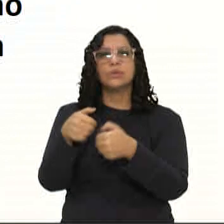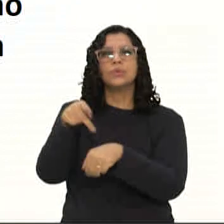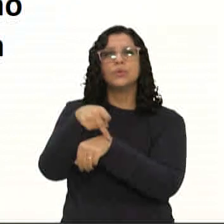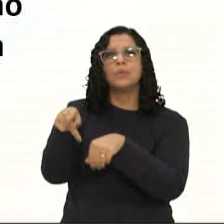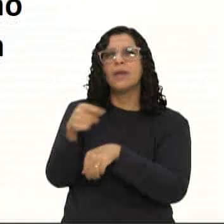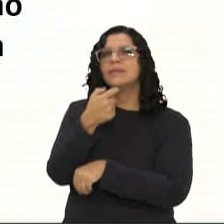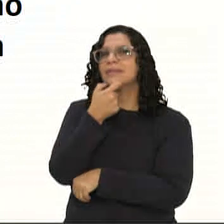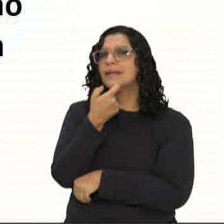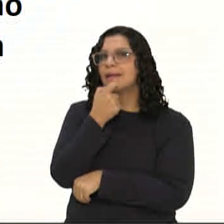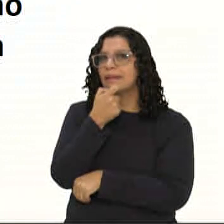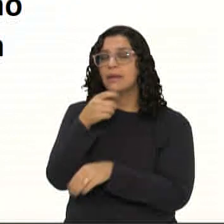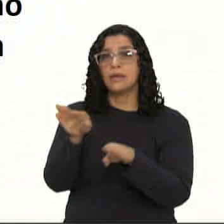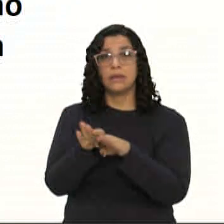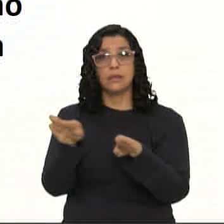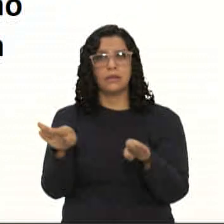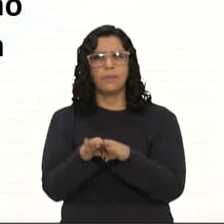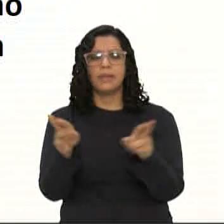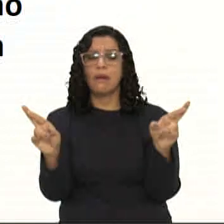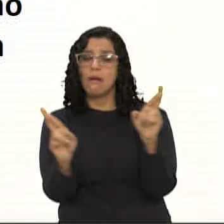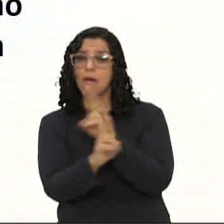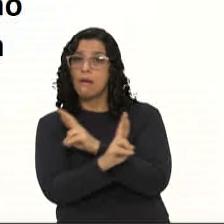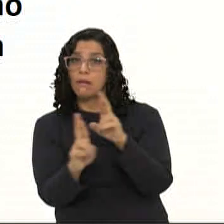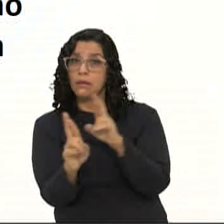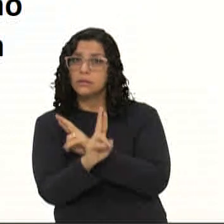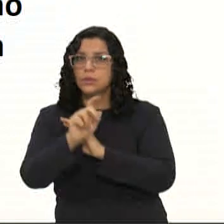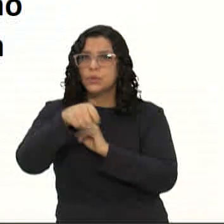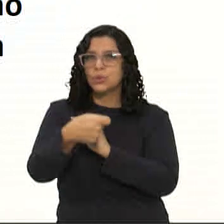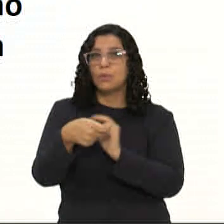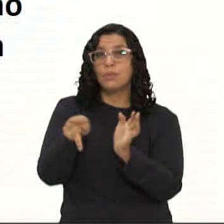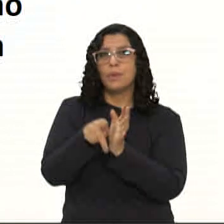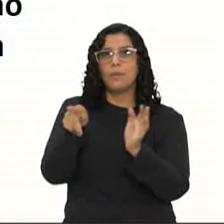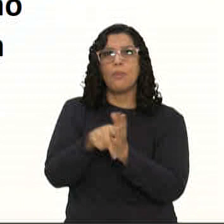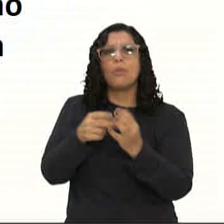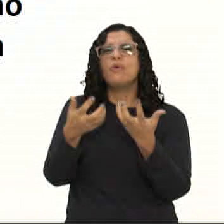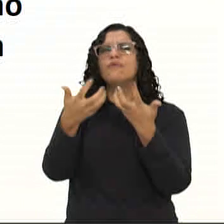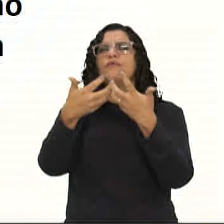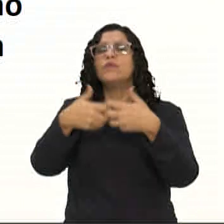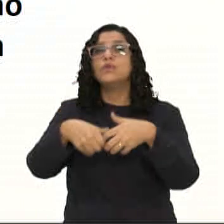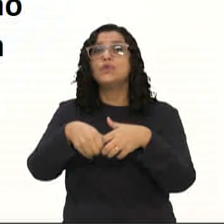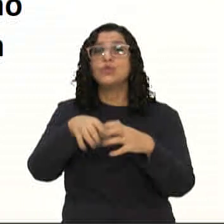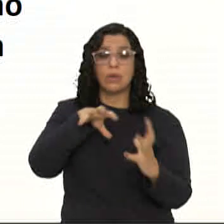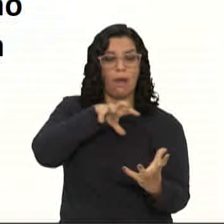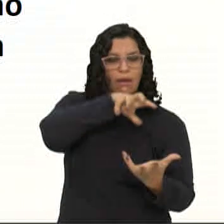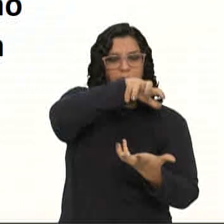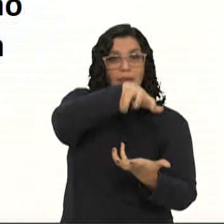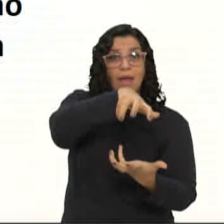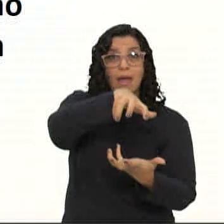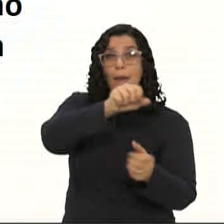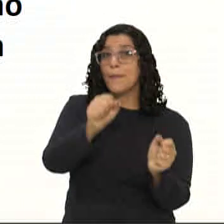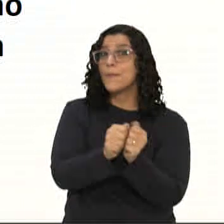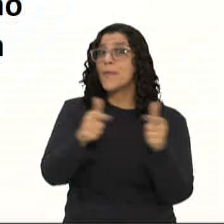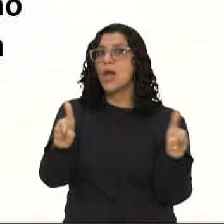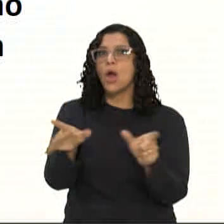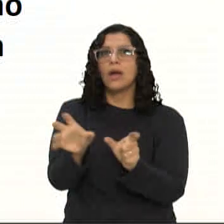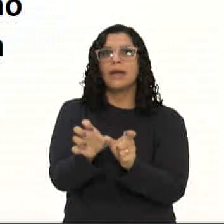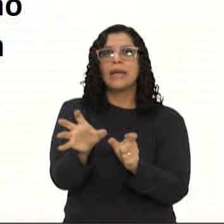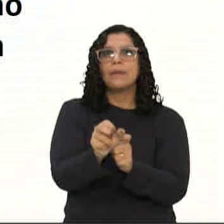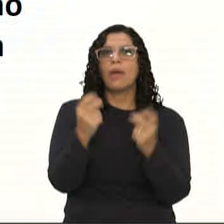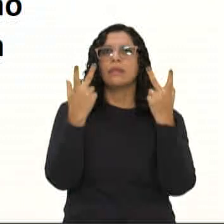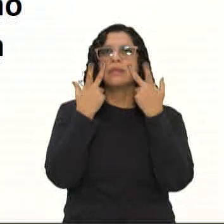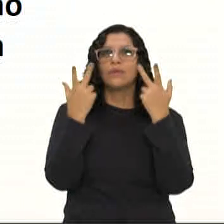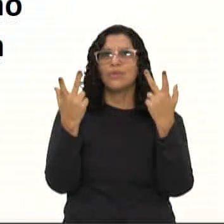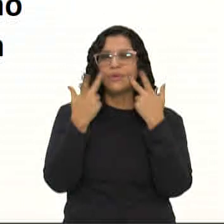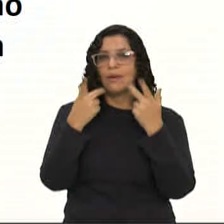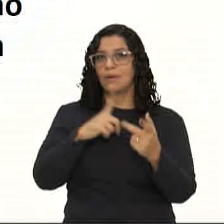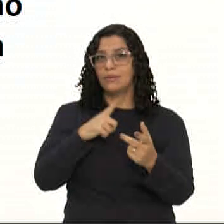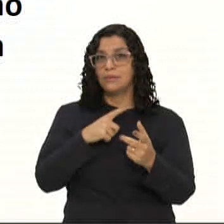relacionando o magnetismo a Terra, né, que é o nosso maior ímã natural. O magnetismo